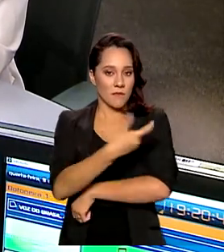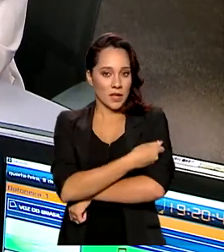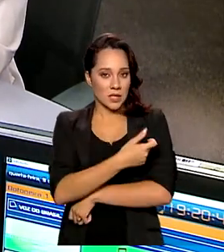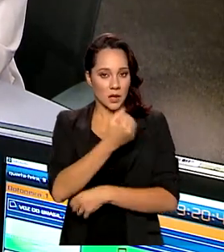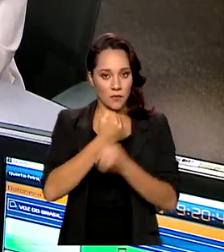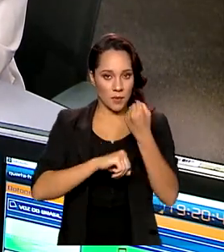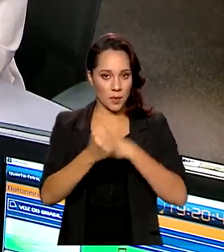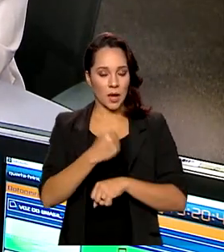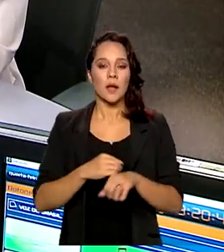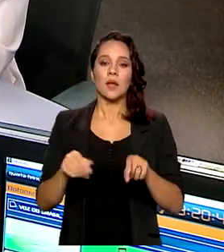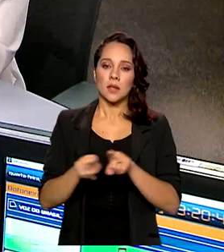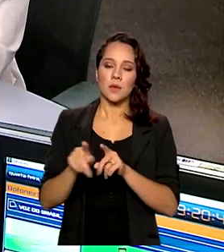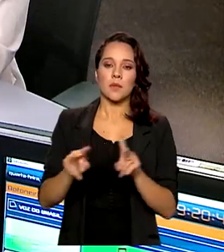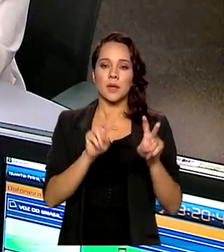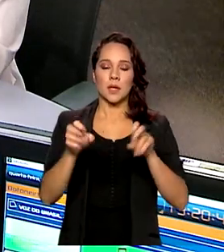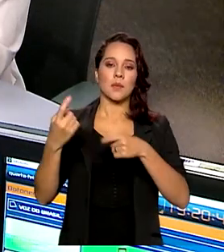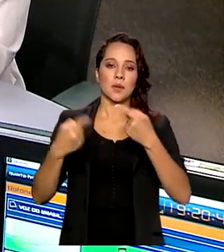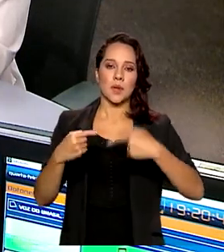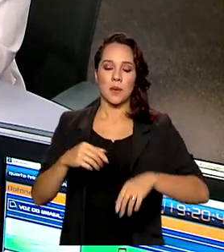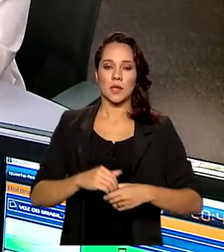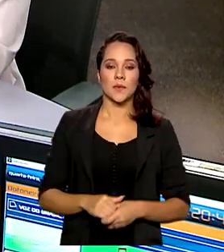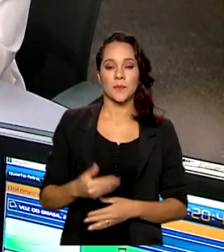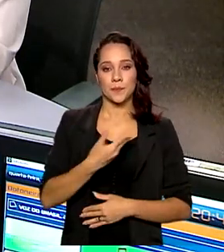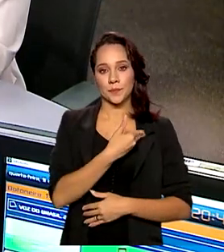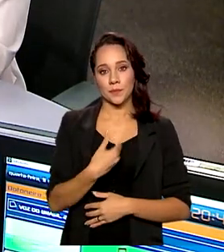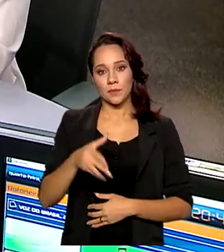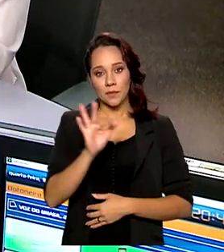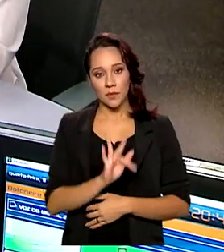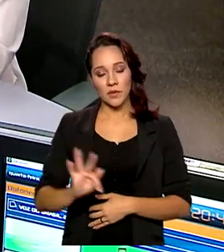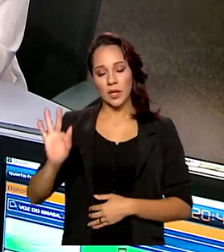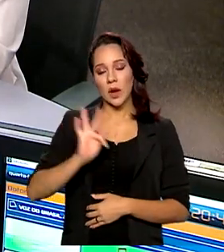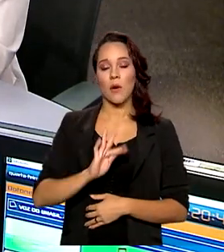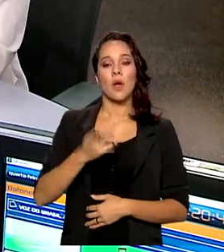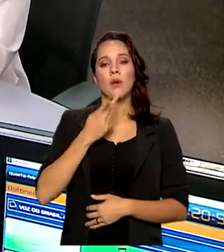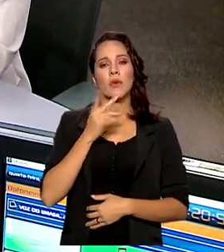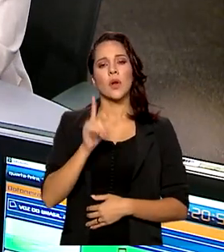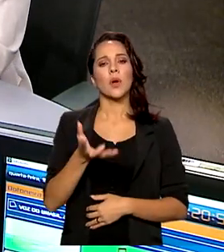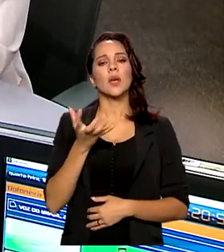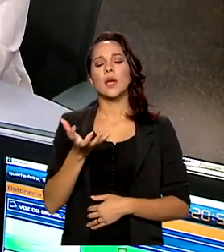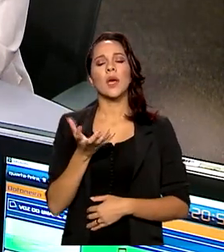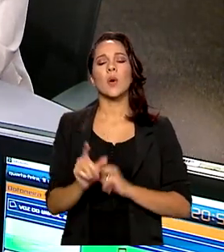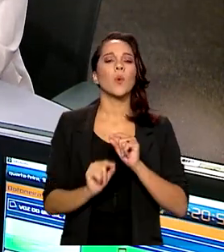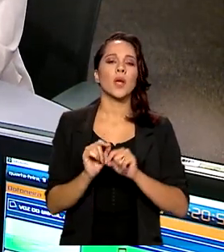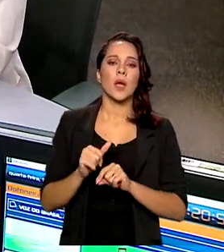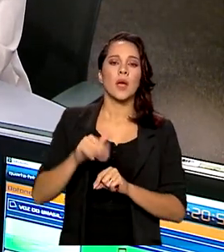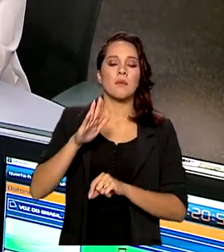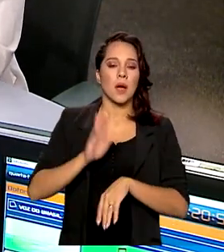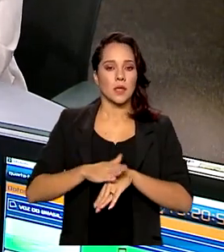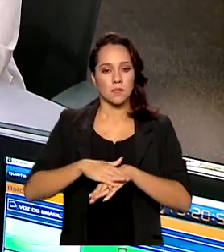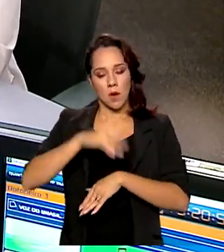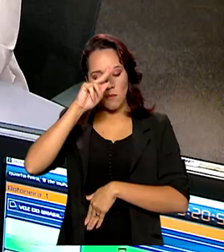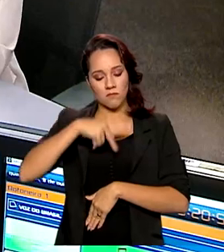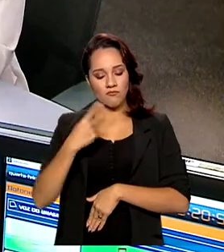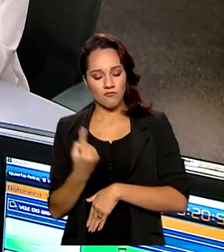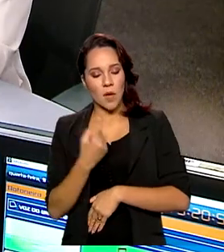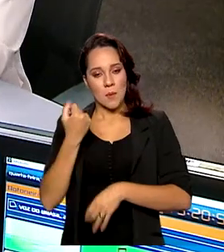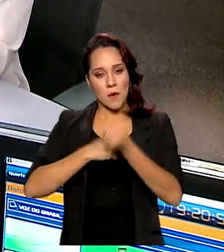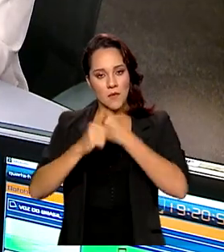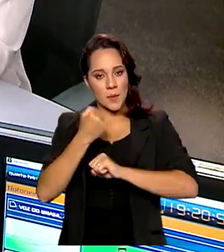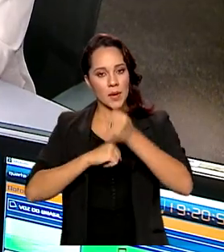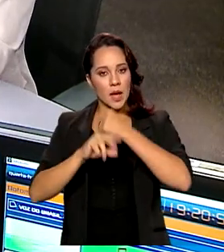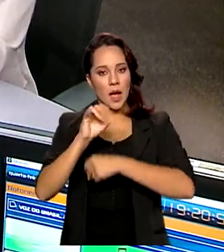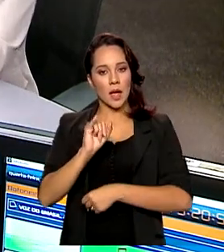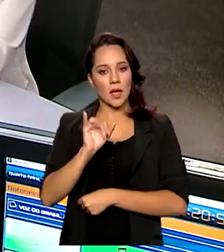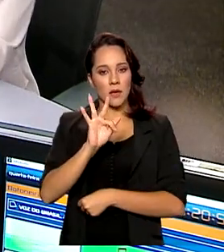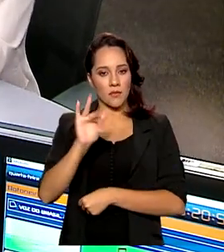vacinas, também foram tema do debate. O governo federal destacou que quer buscar mais autonomia na produção desses